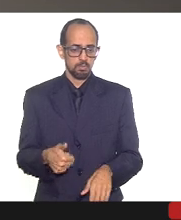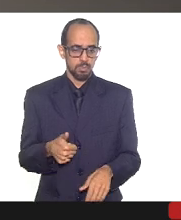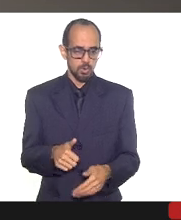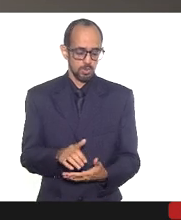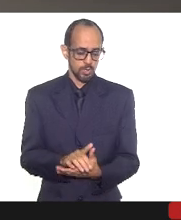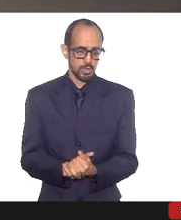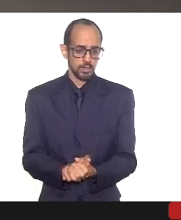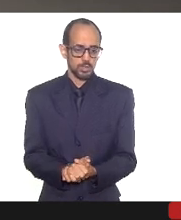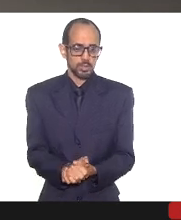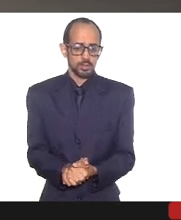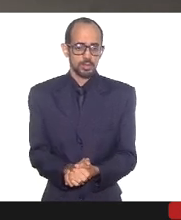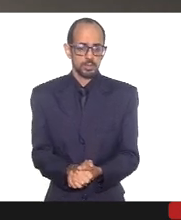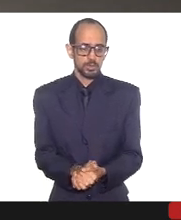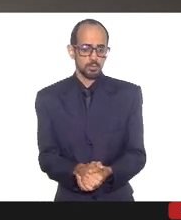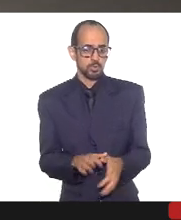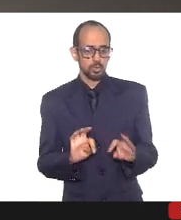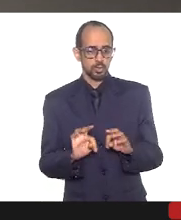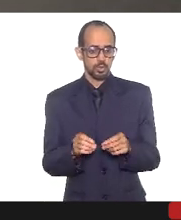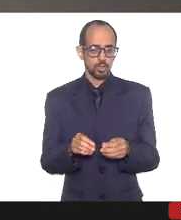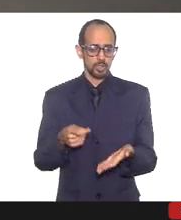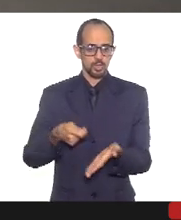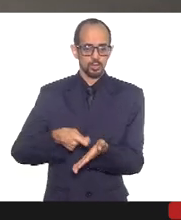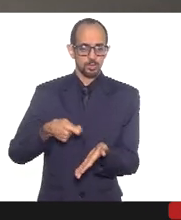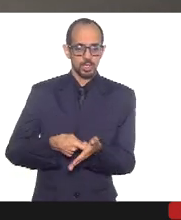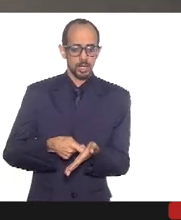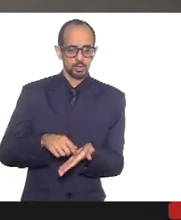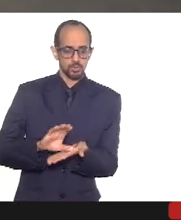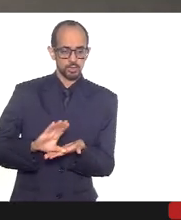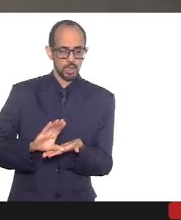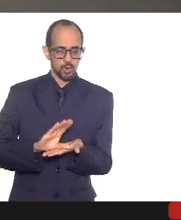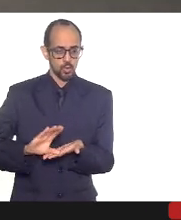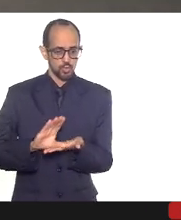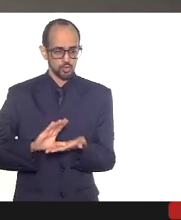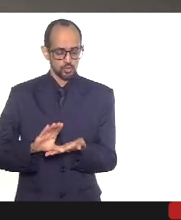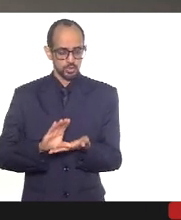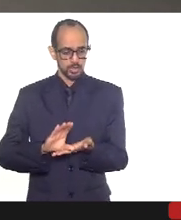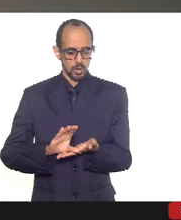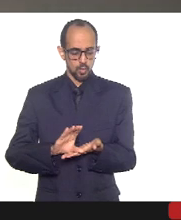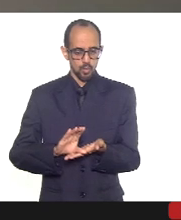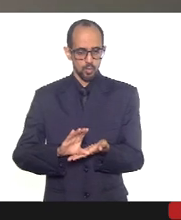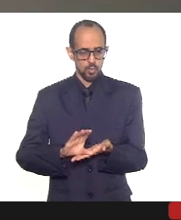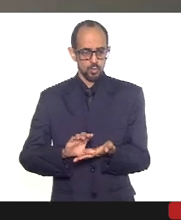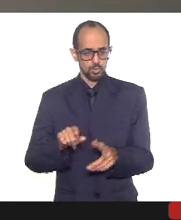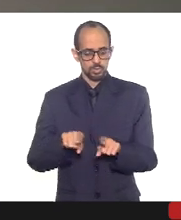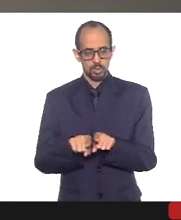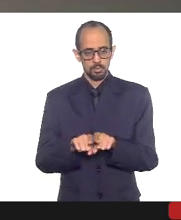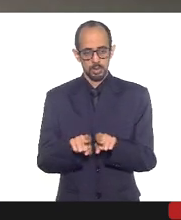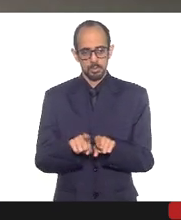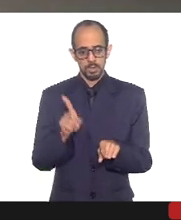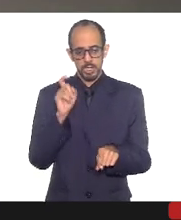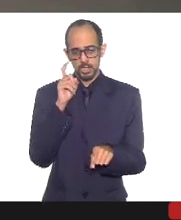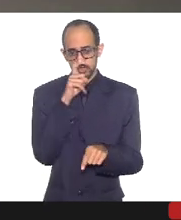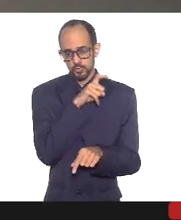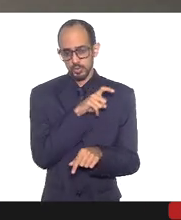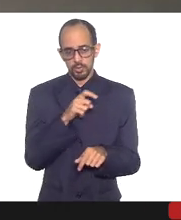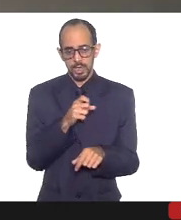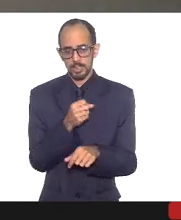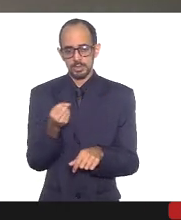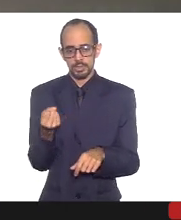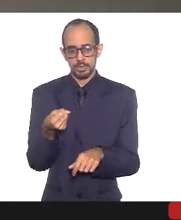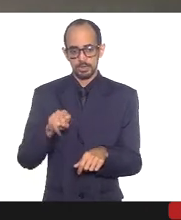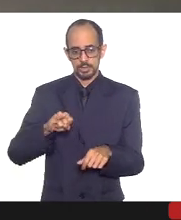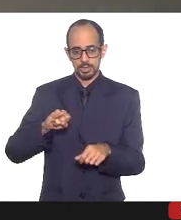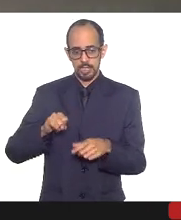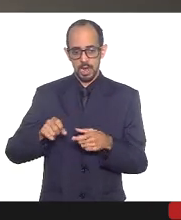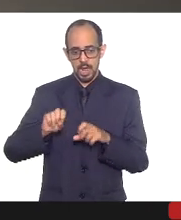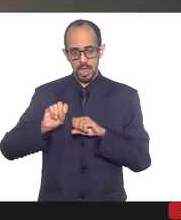são apostas por obrigações constitucionais. E por essa dificuldade, quando a educação tem um plano